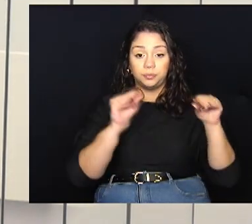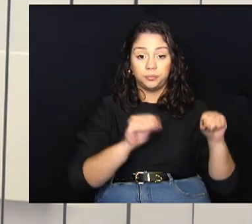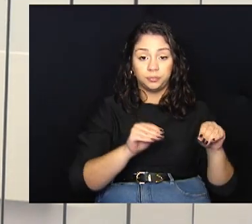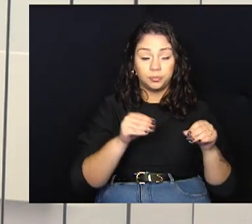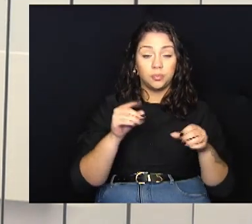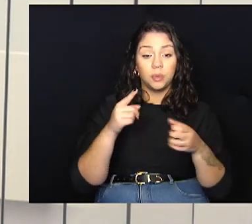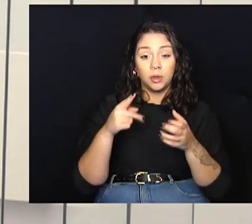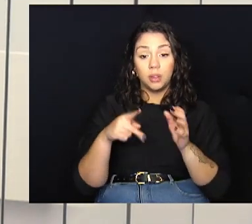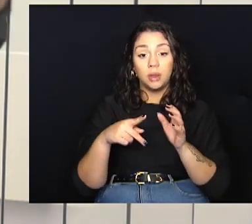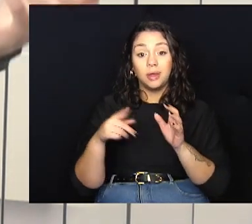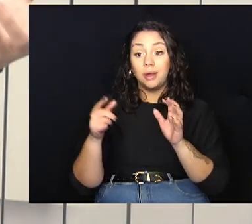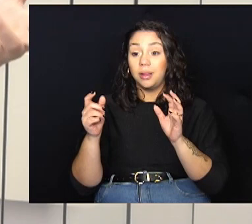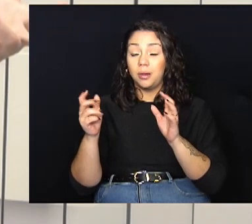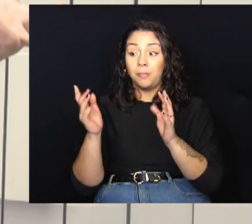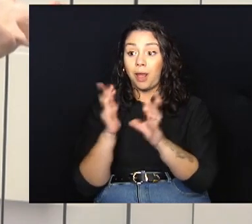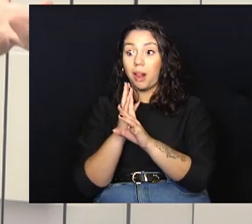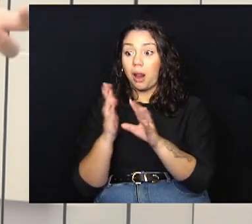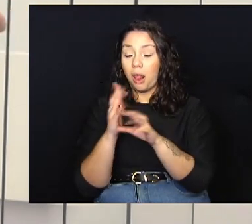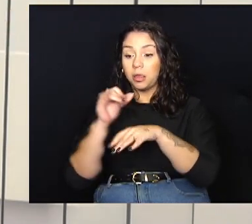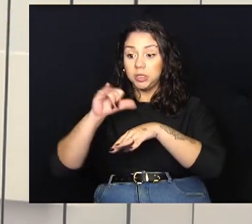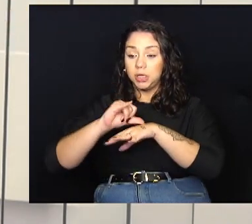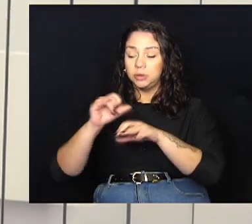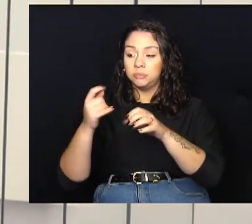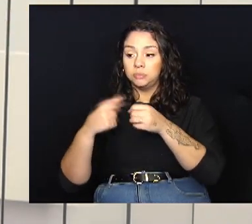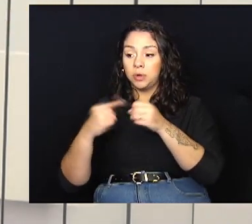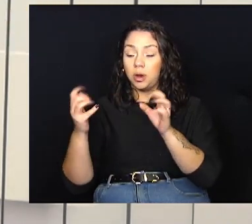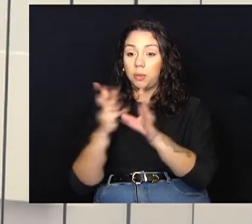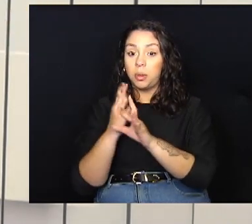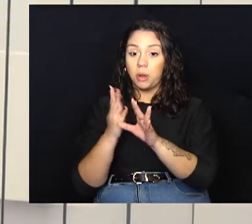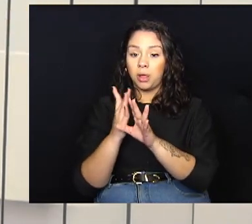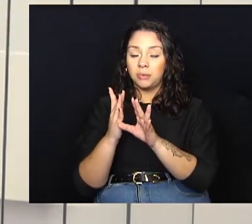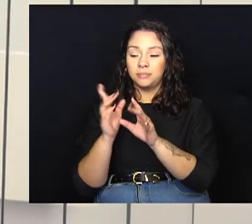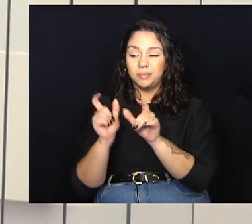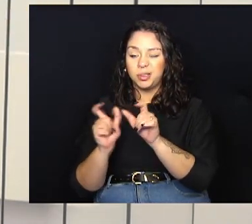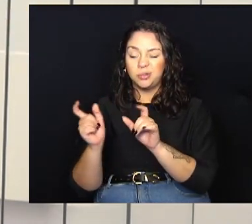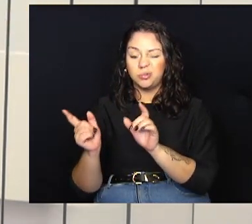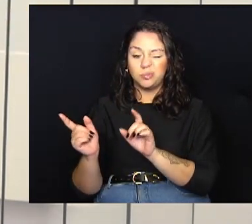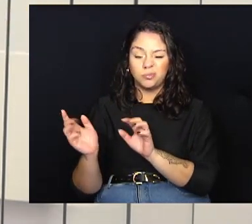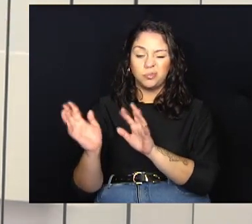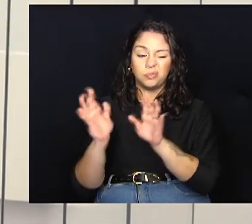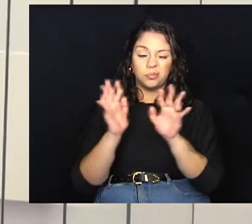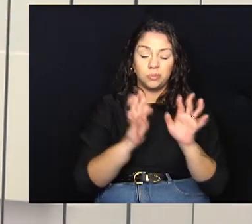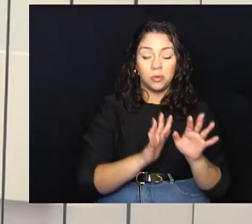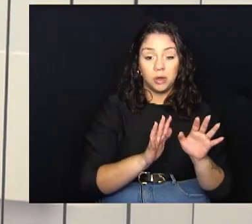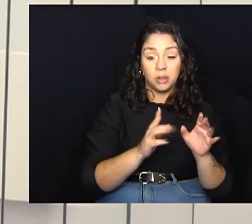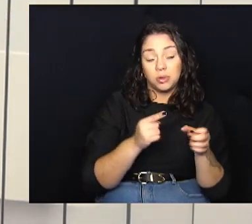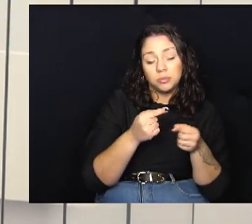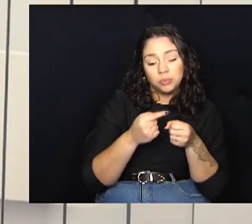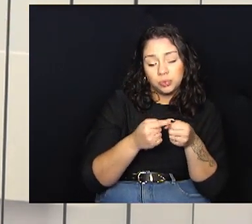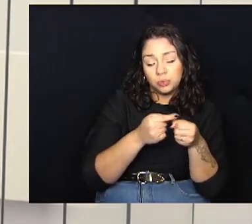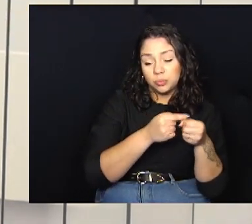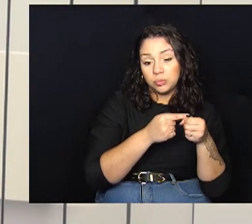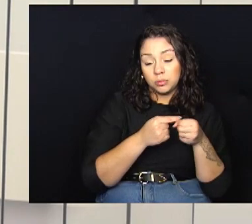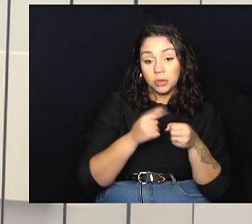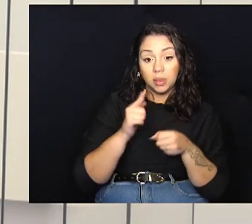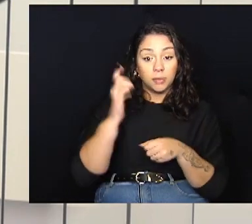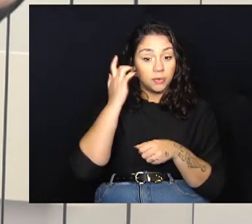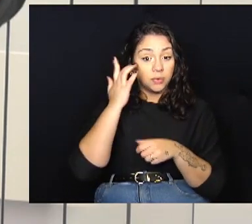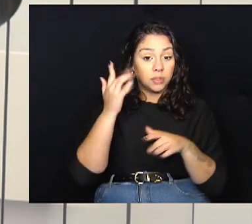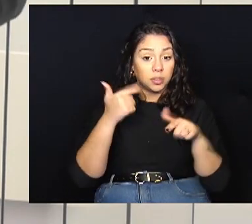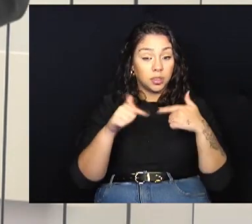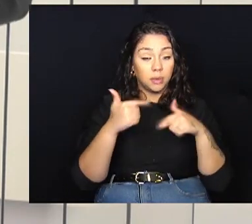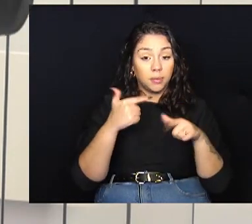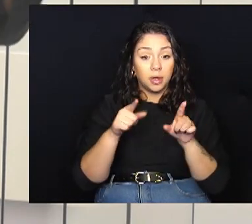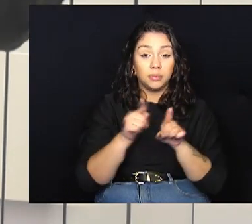o interior e uma explicação Pode ser na flexibilidade do trabalho no Home Office custo maior